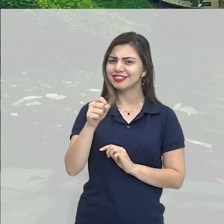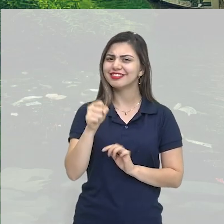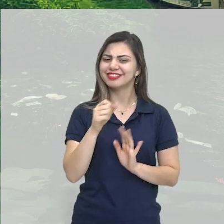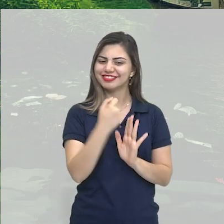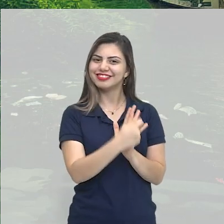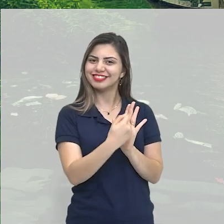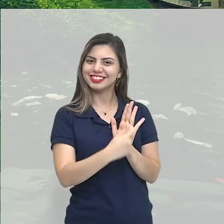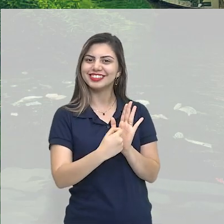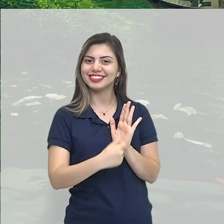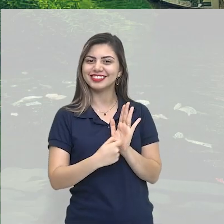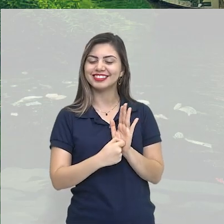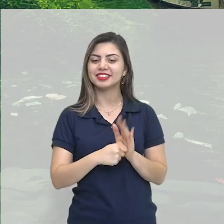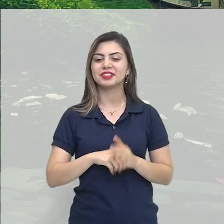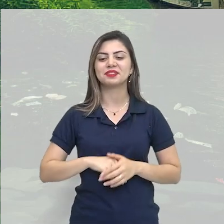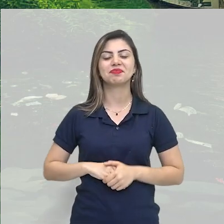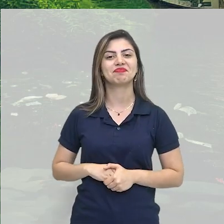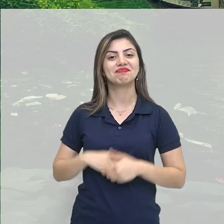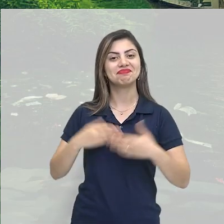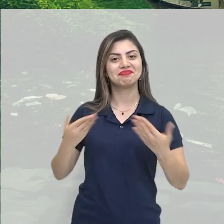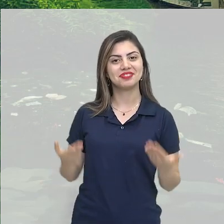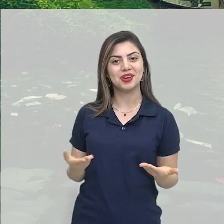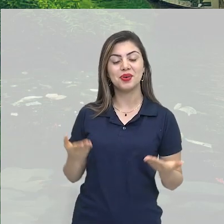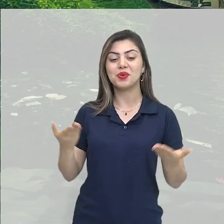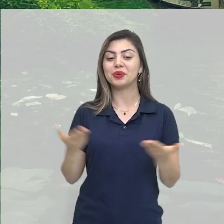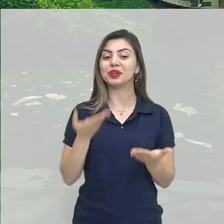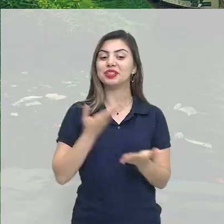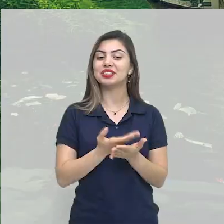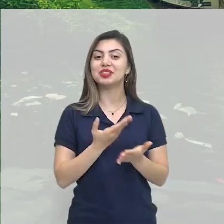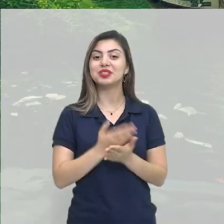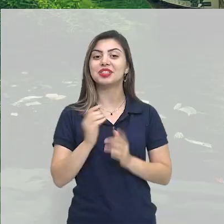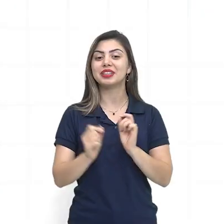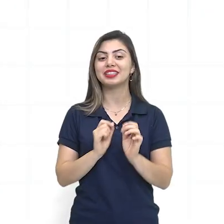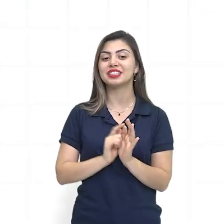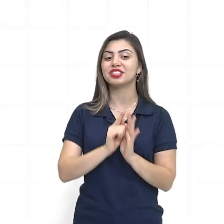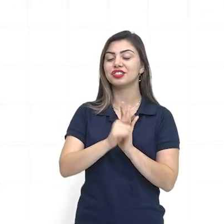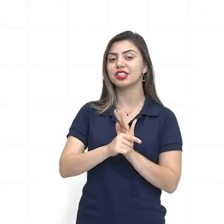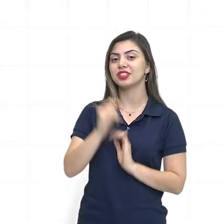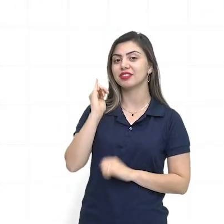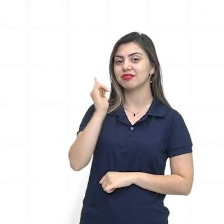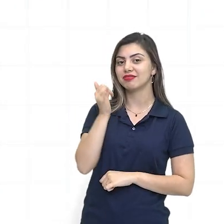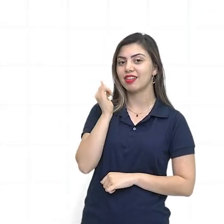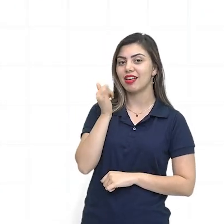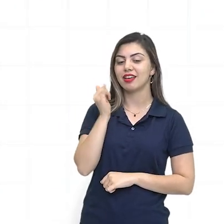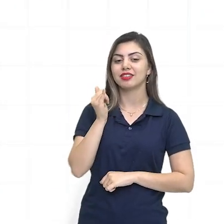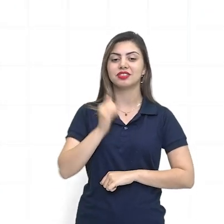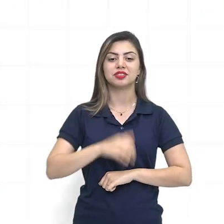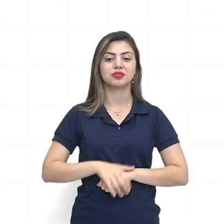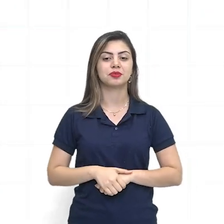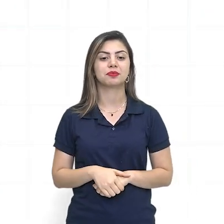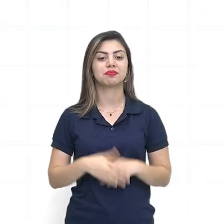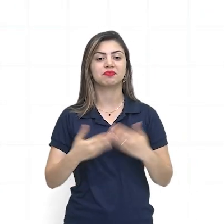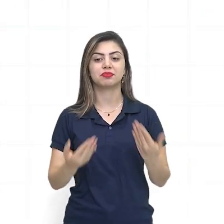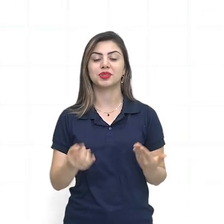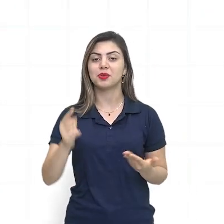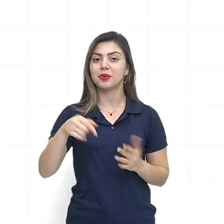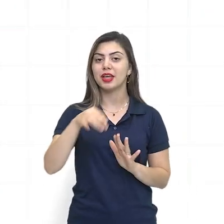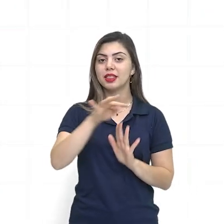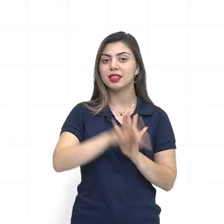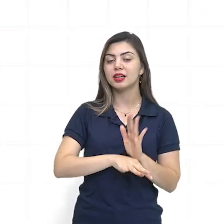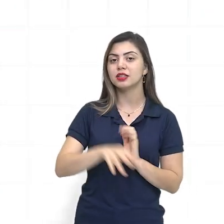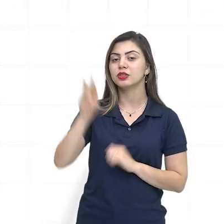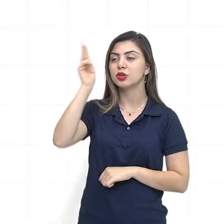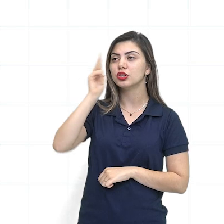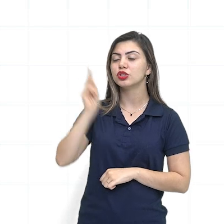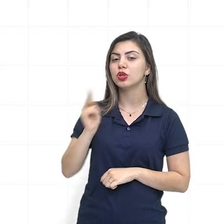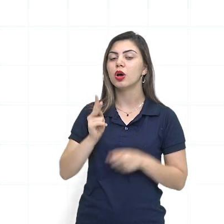Então, nós vamos conhecer aí o gênero narrativo. O gênero narrativo refere-se aos textos em que